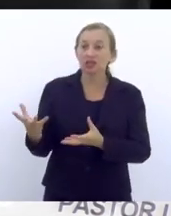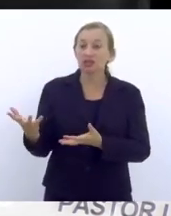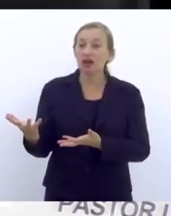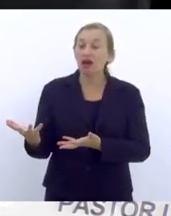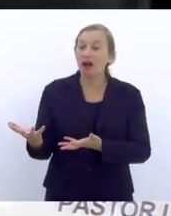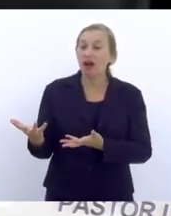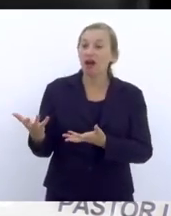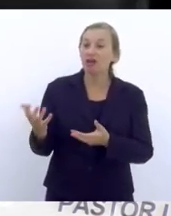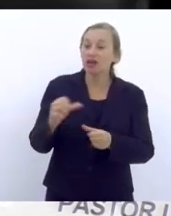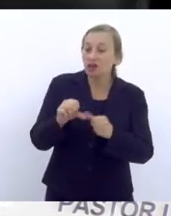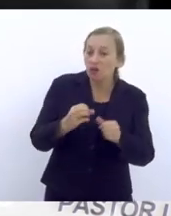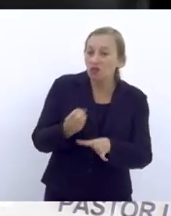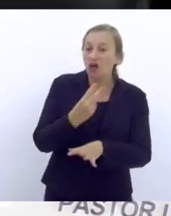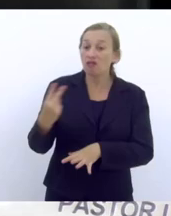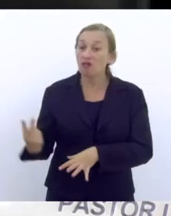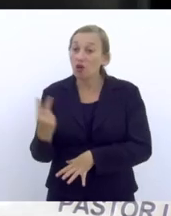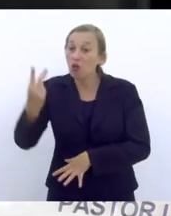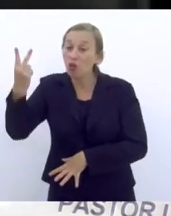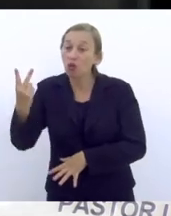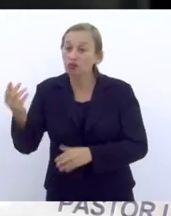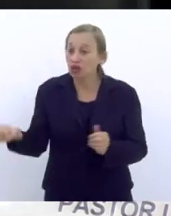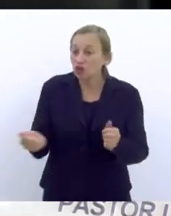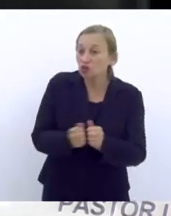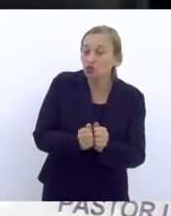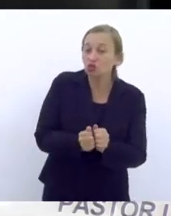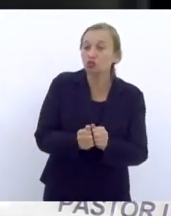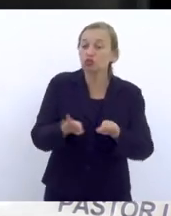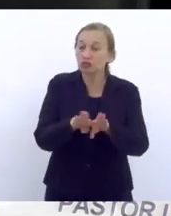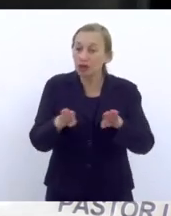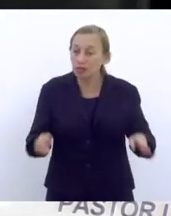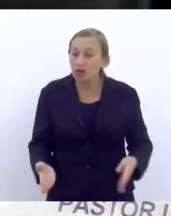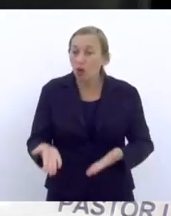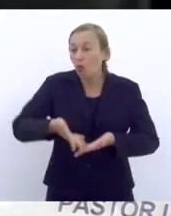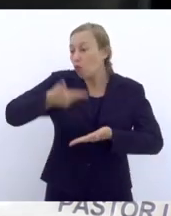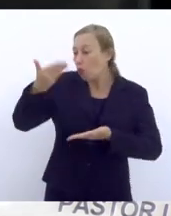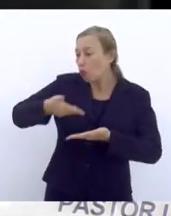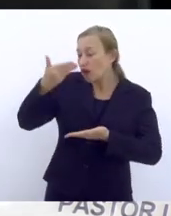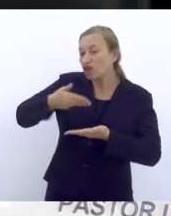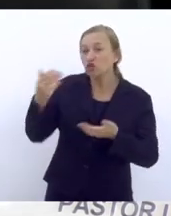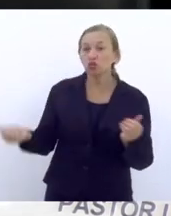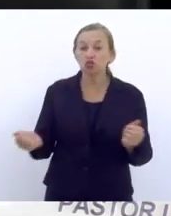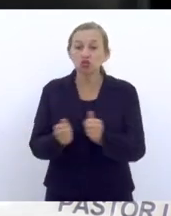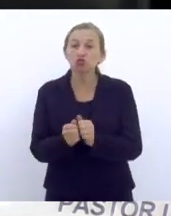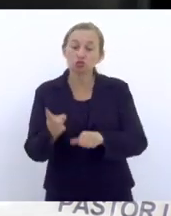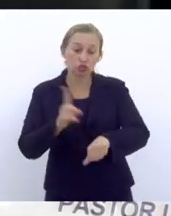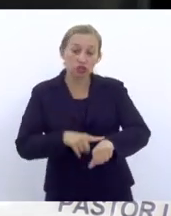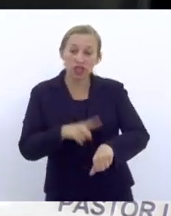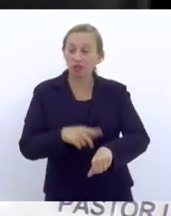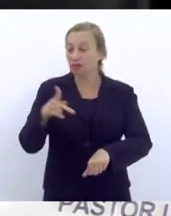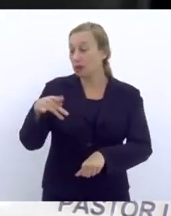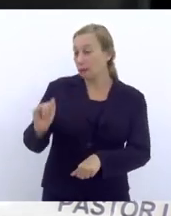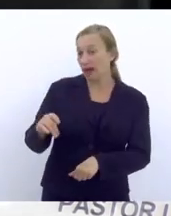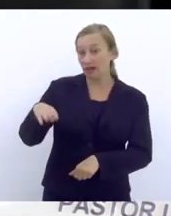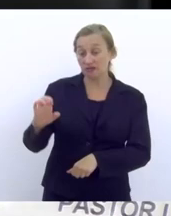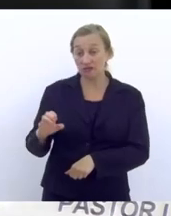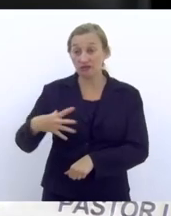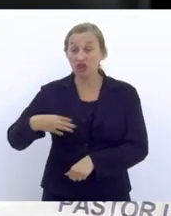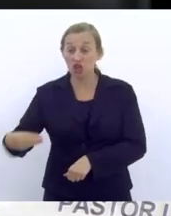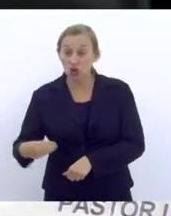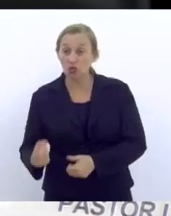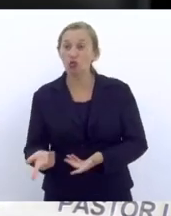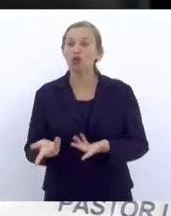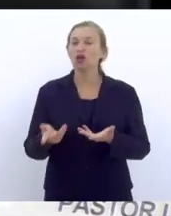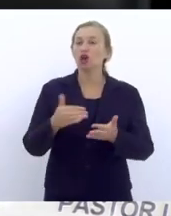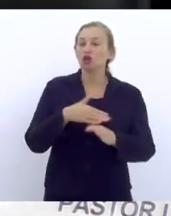valores, de estarem à mesa juntos, de tirar um tempo de pai e filho. Ou seja, nós procuramos abranger todos